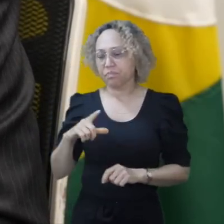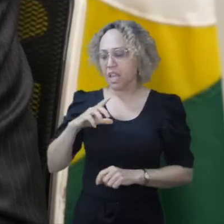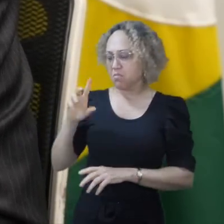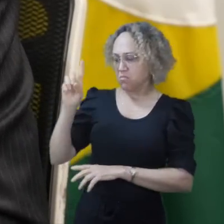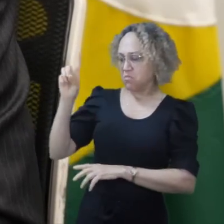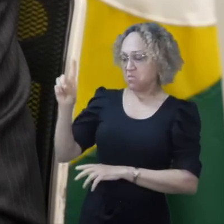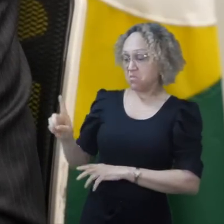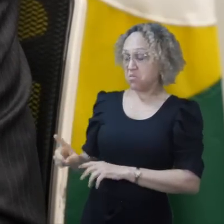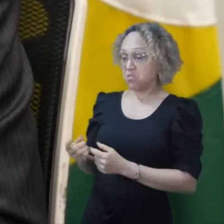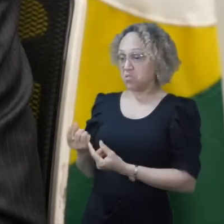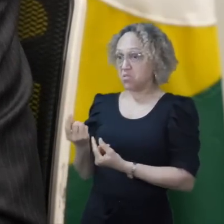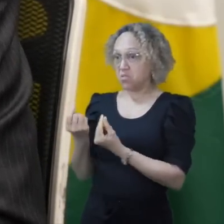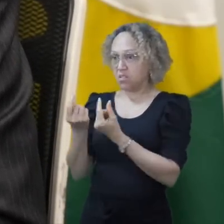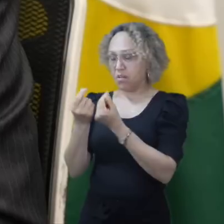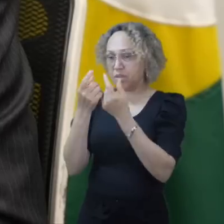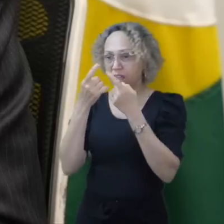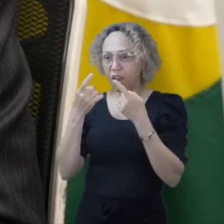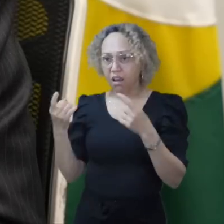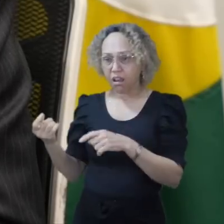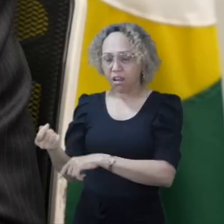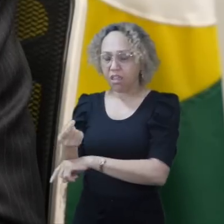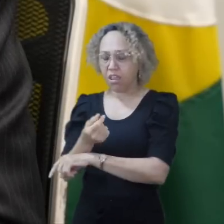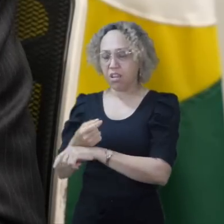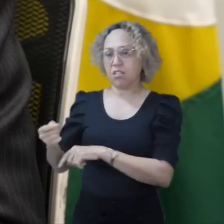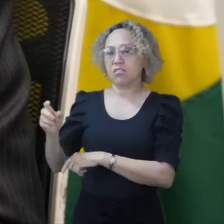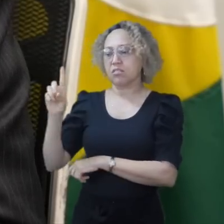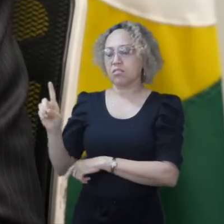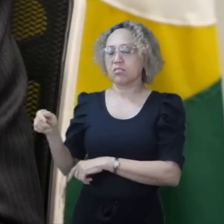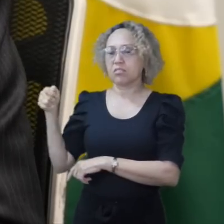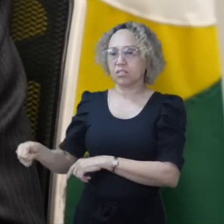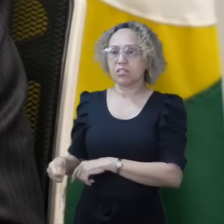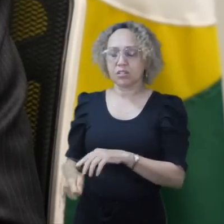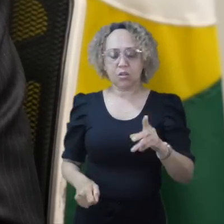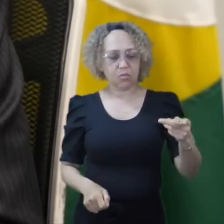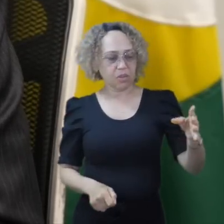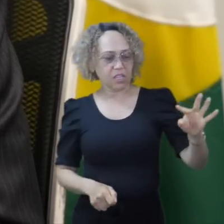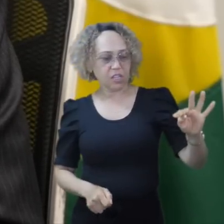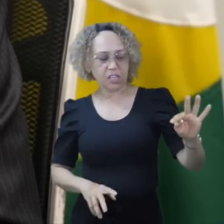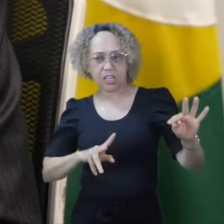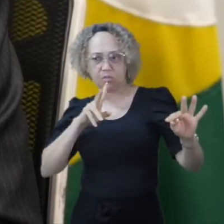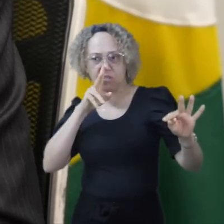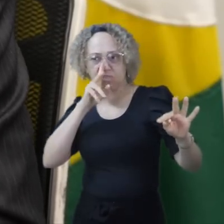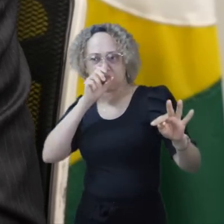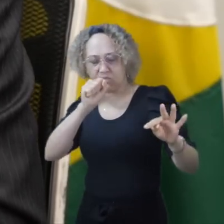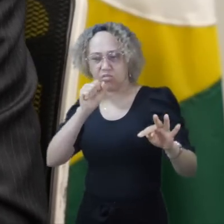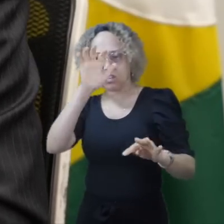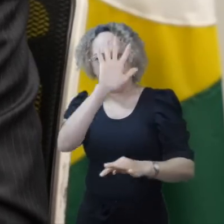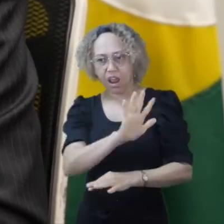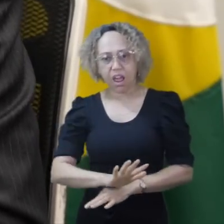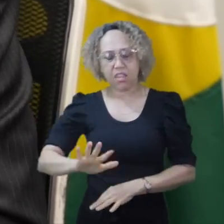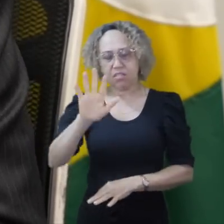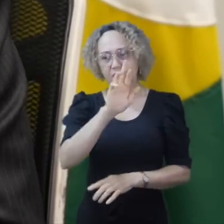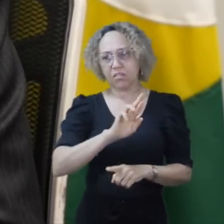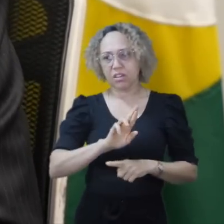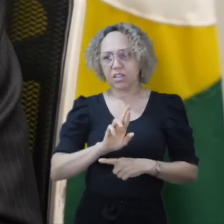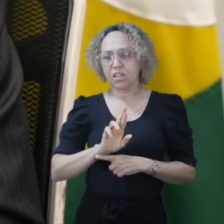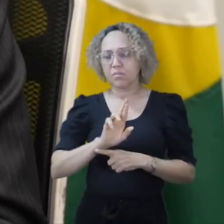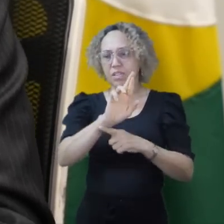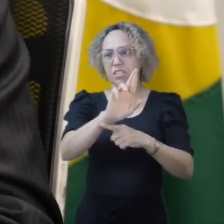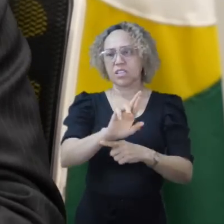O PT definitivamente é uma força política nacional. Ele representa milhões e